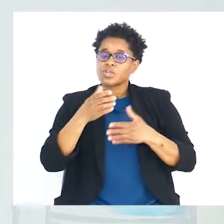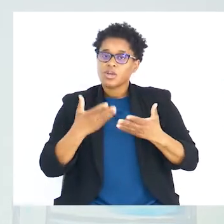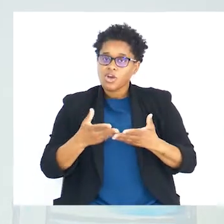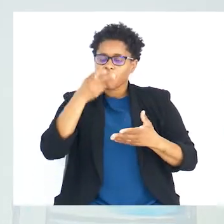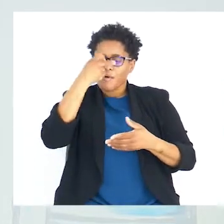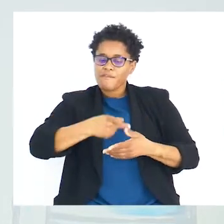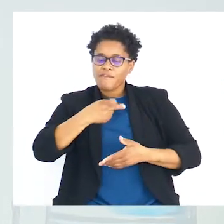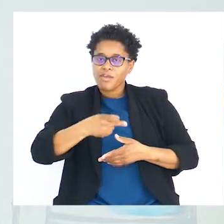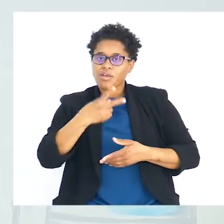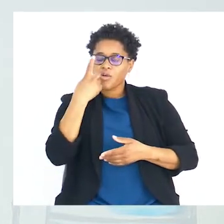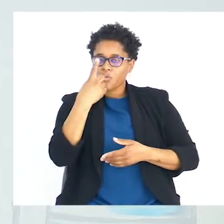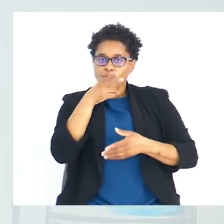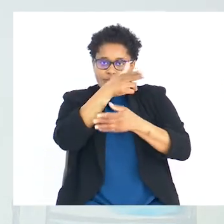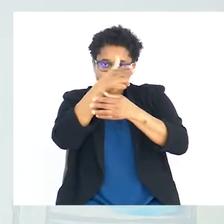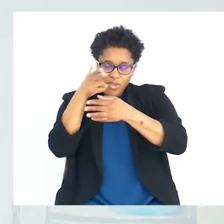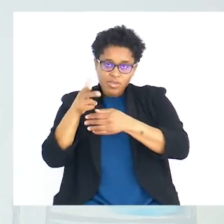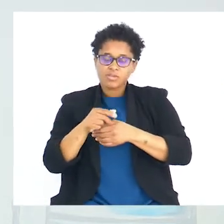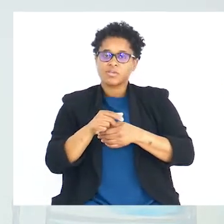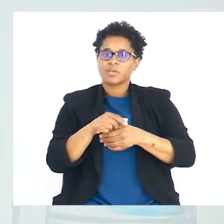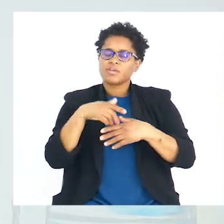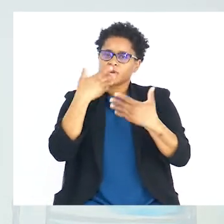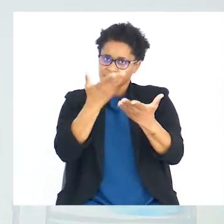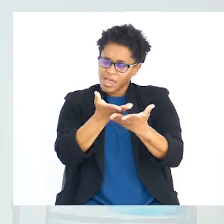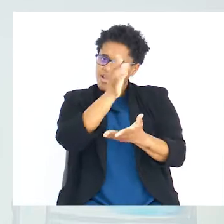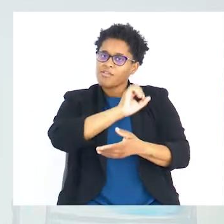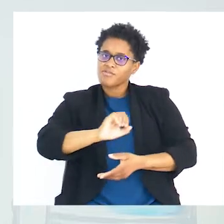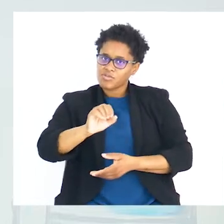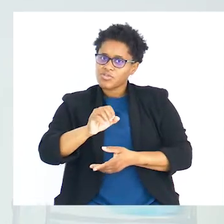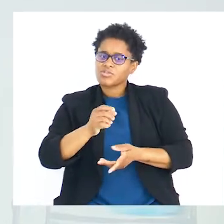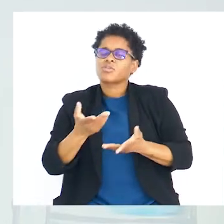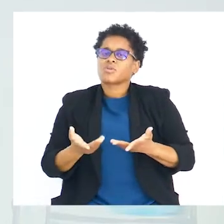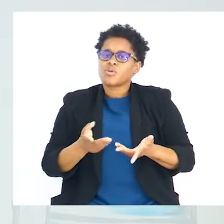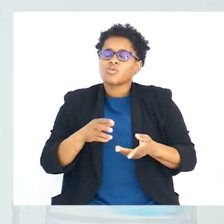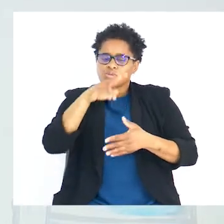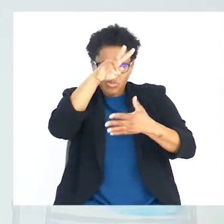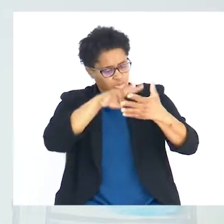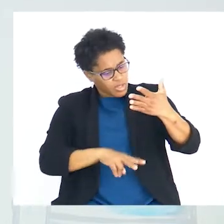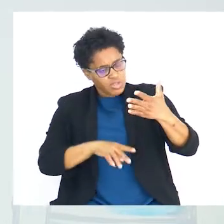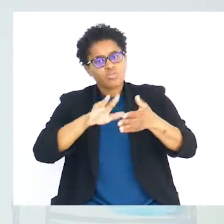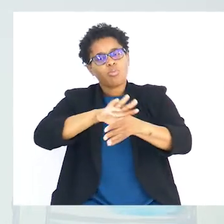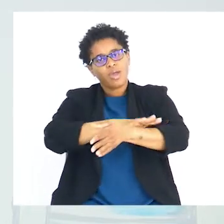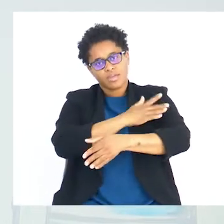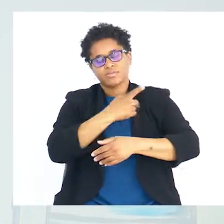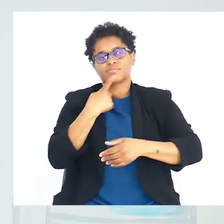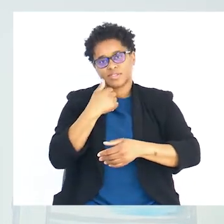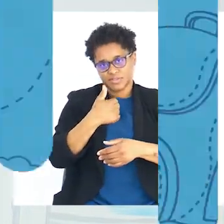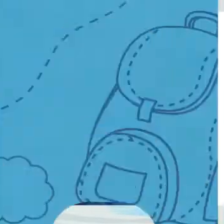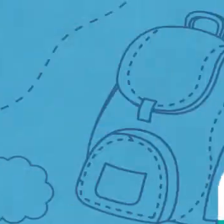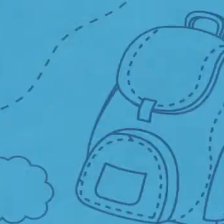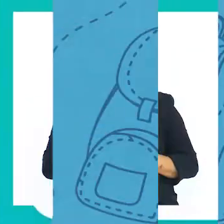vão ficar com um vídeo que vai vos dar a noção de um texto poético,